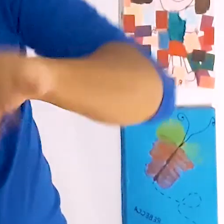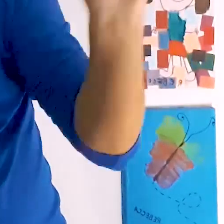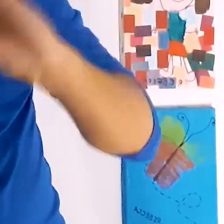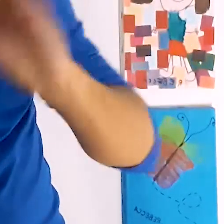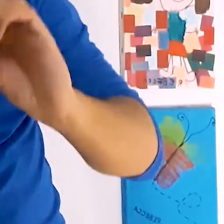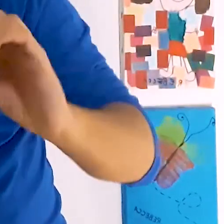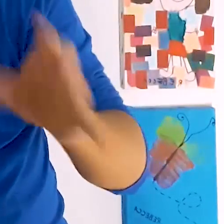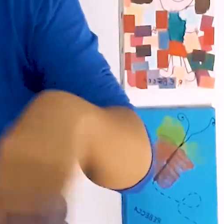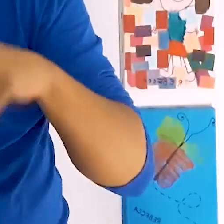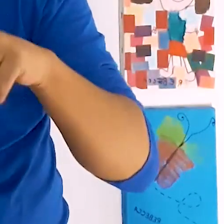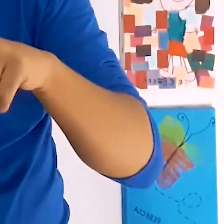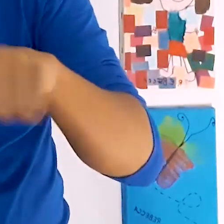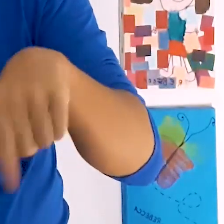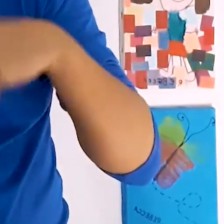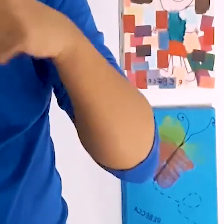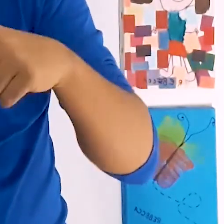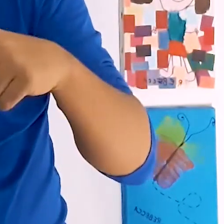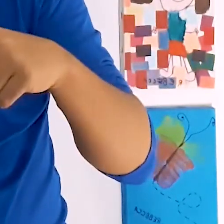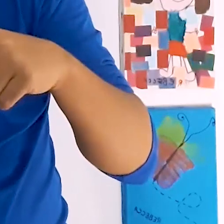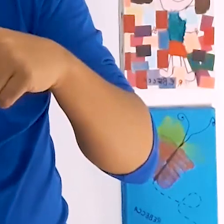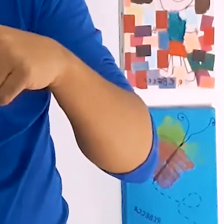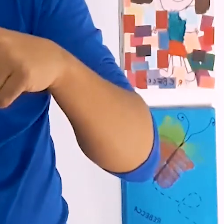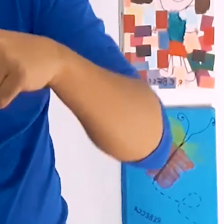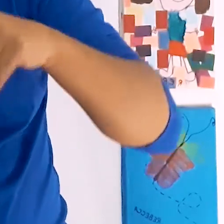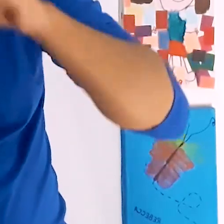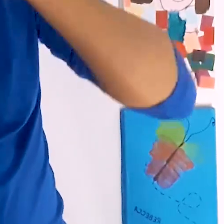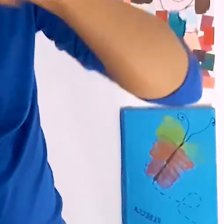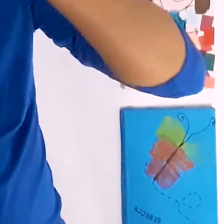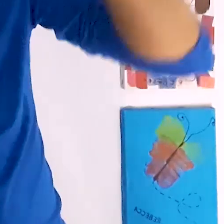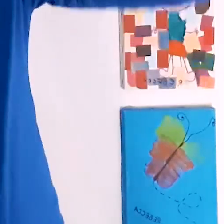não tivesse copo, se não existisse.